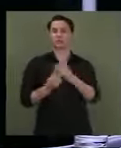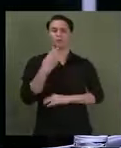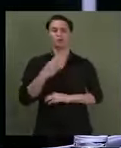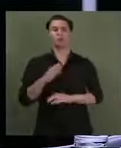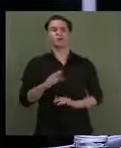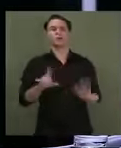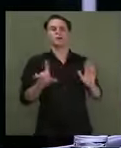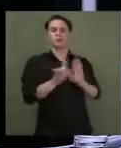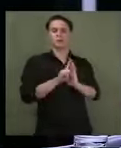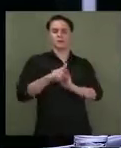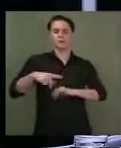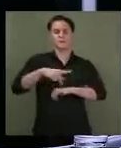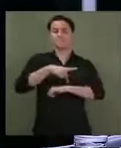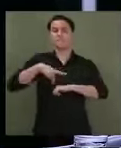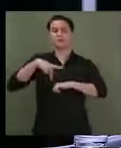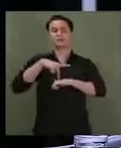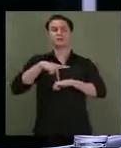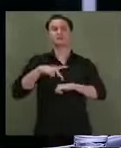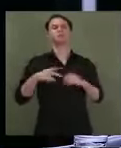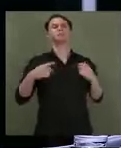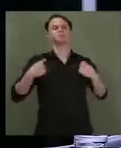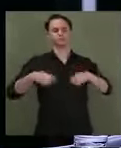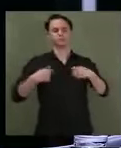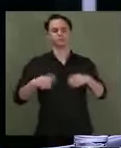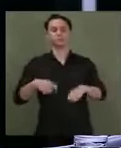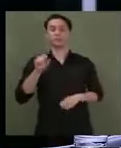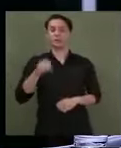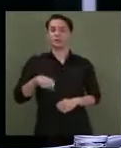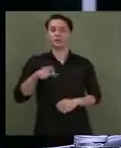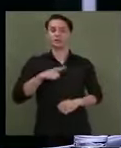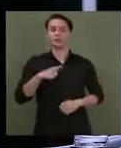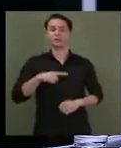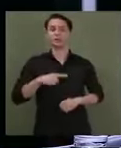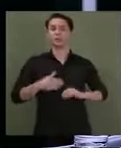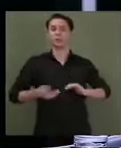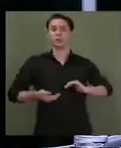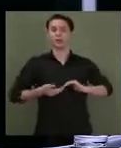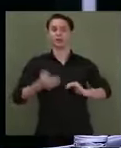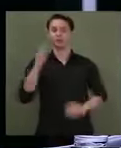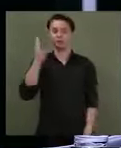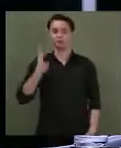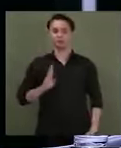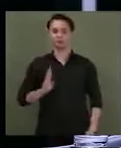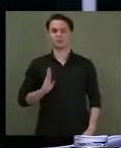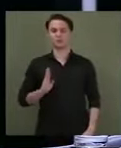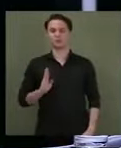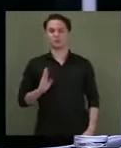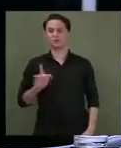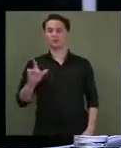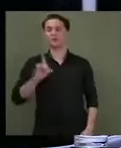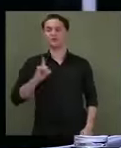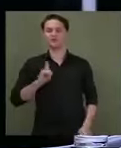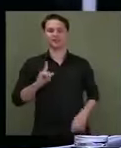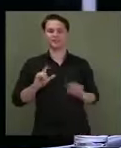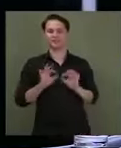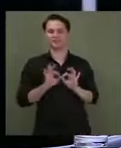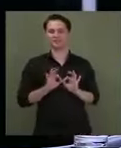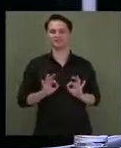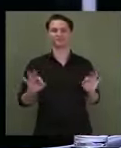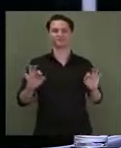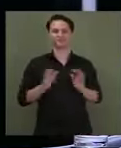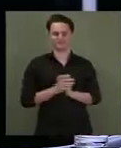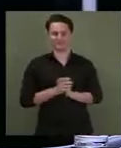leis de um país passam necessariamente pelo Congresso Nacional Brasileiro, pela Câmara dos Deputados, pelo